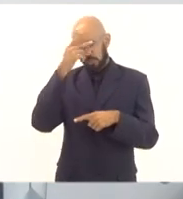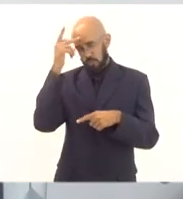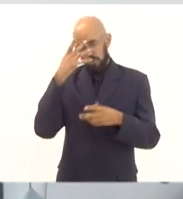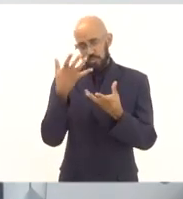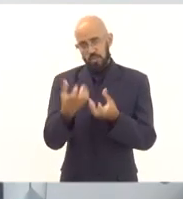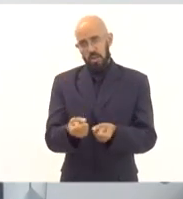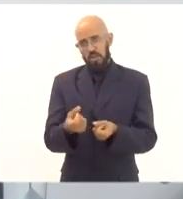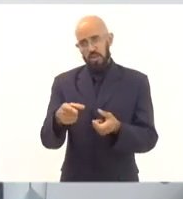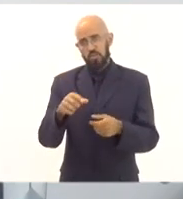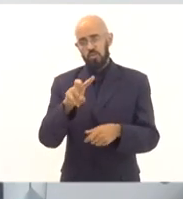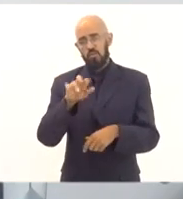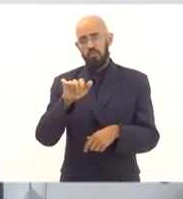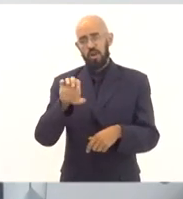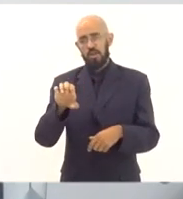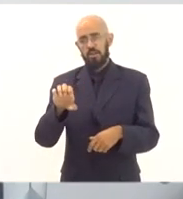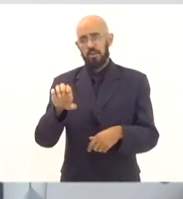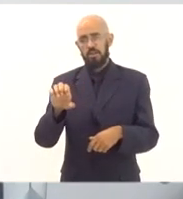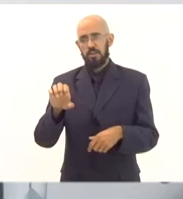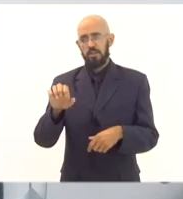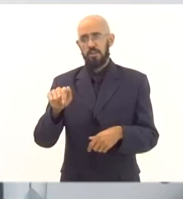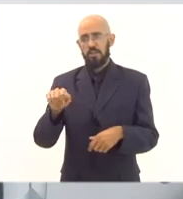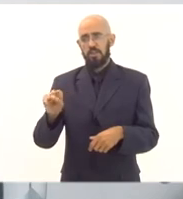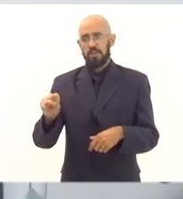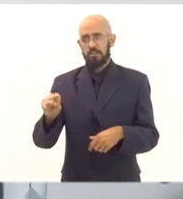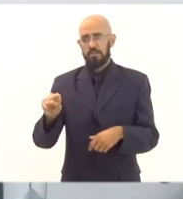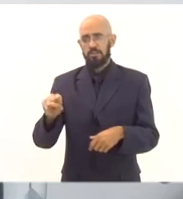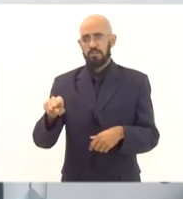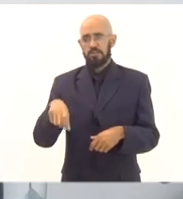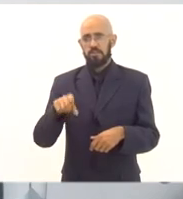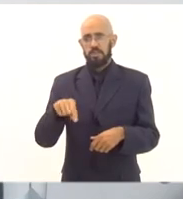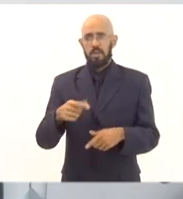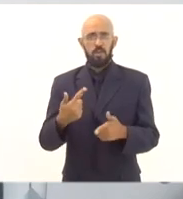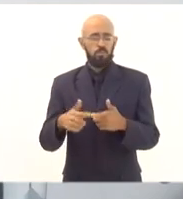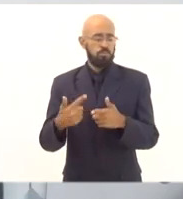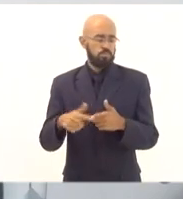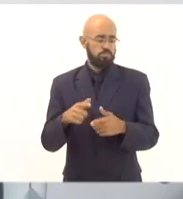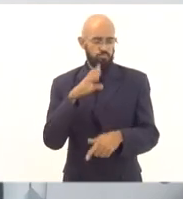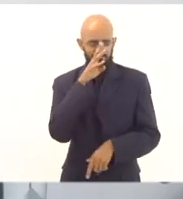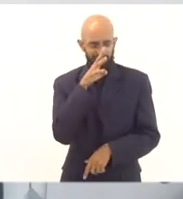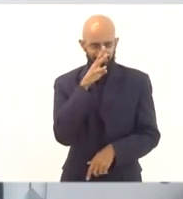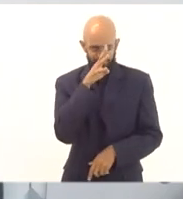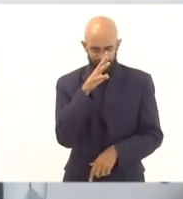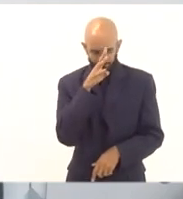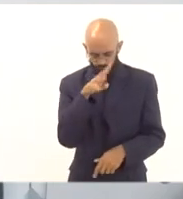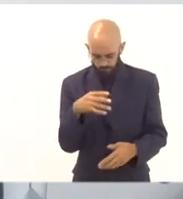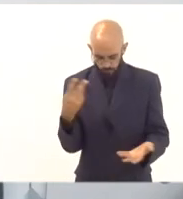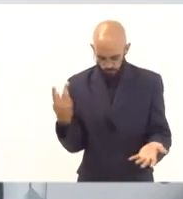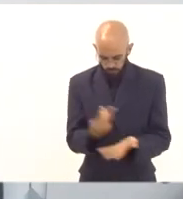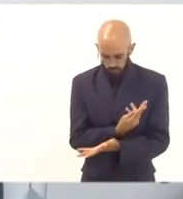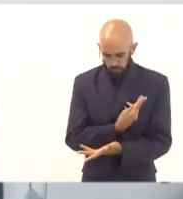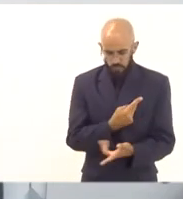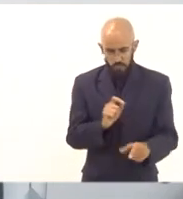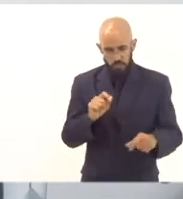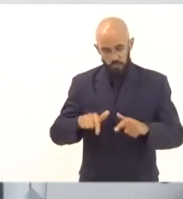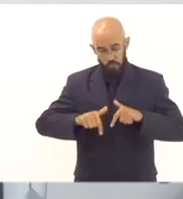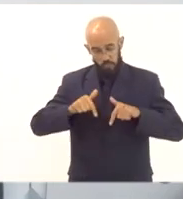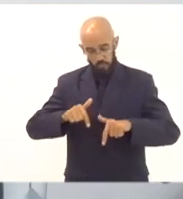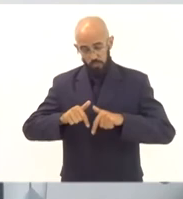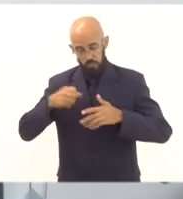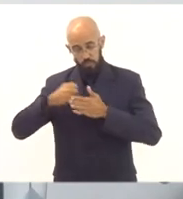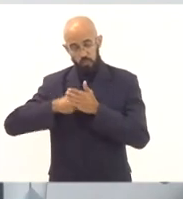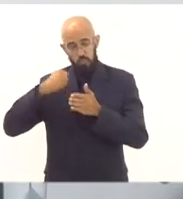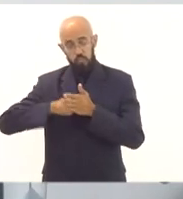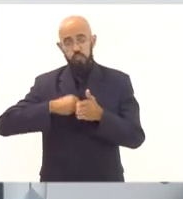sendo atendidas com Vale gás né É uma situação absurda o que a gente tem enfrentado